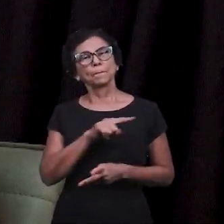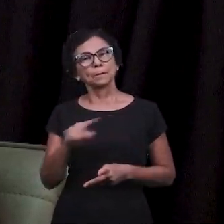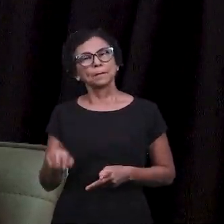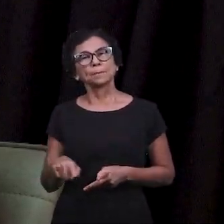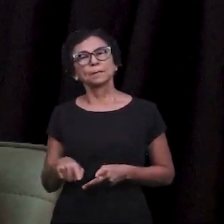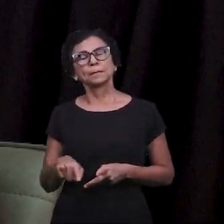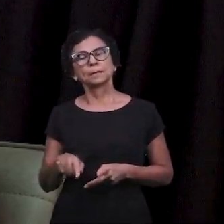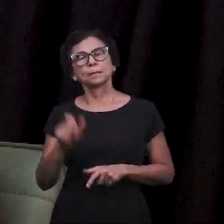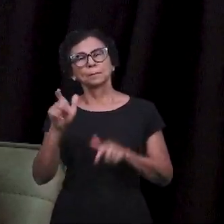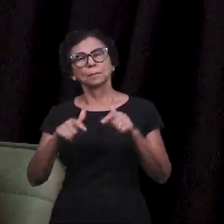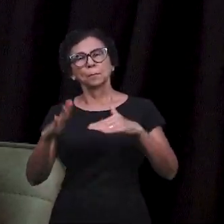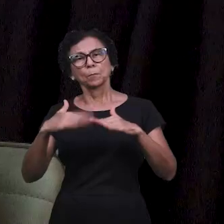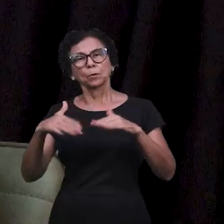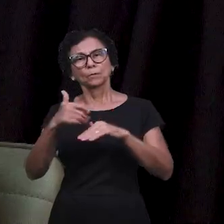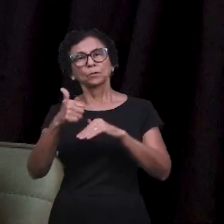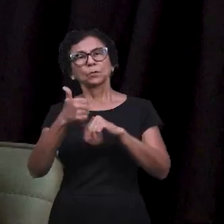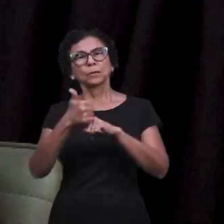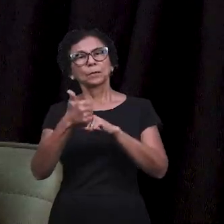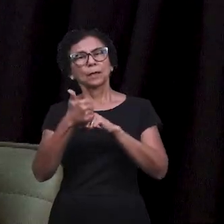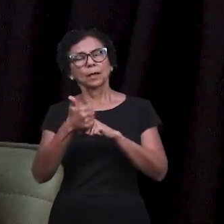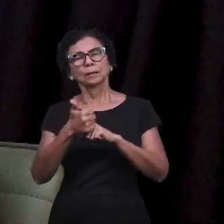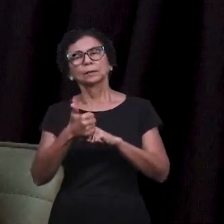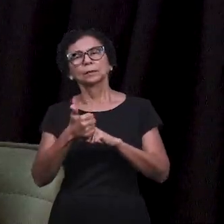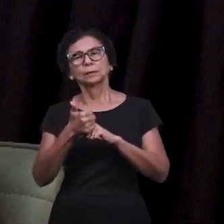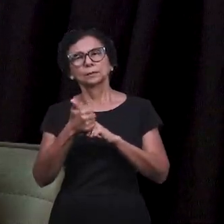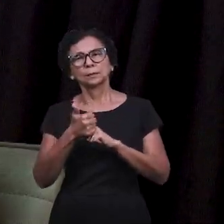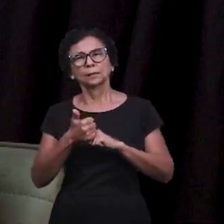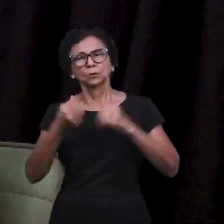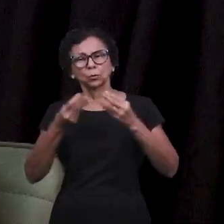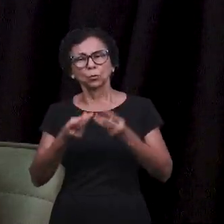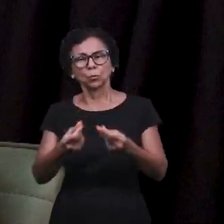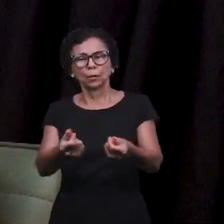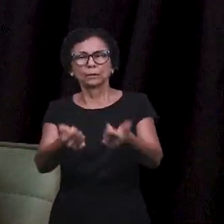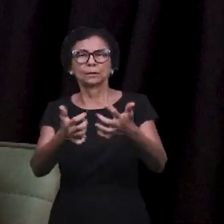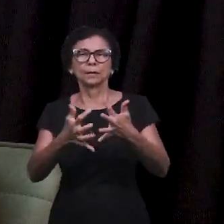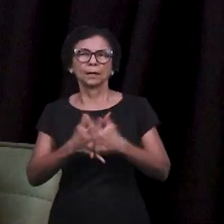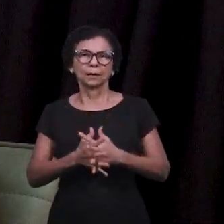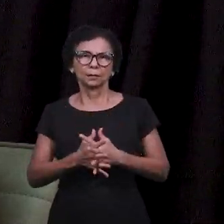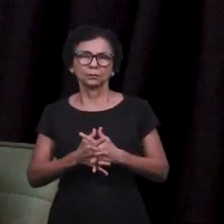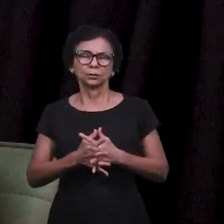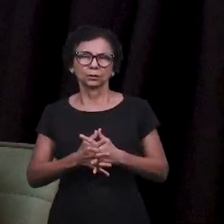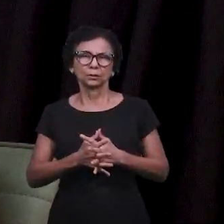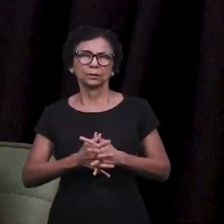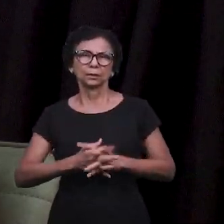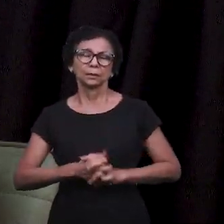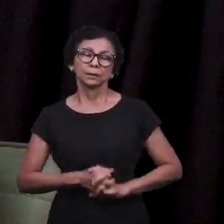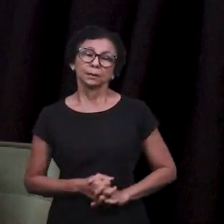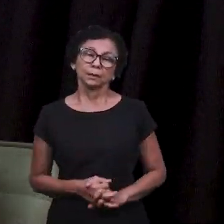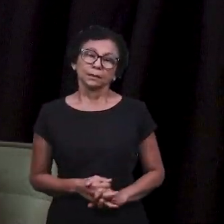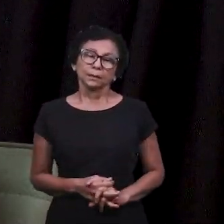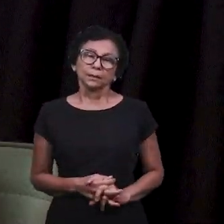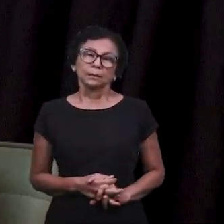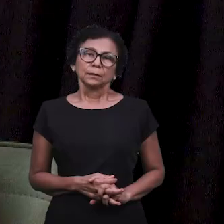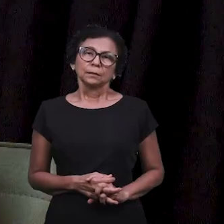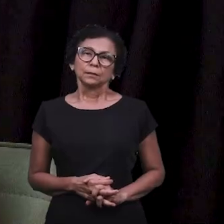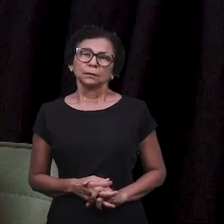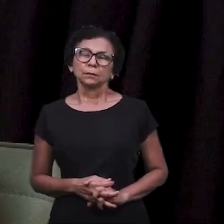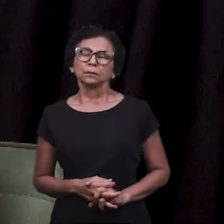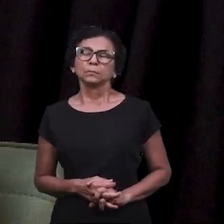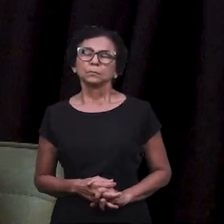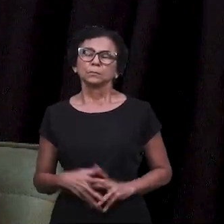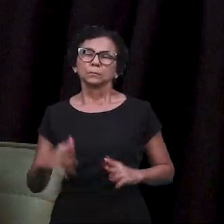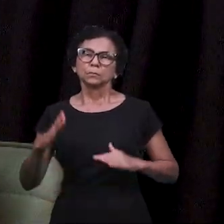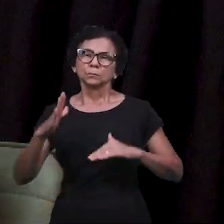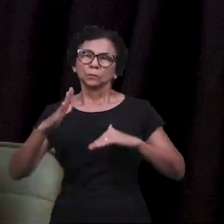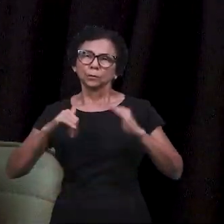lado. Não é tão simples assim como parece estruturar um programa de integridade. Então tenha bons profissionais em